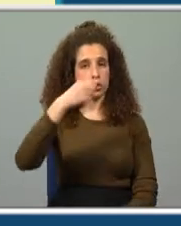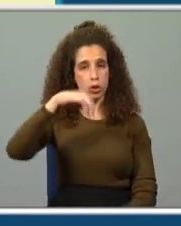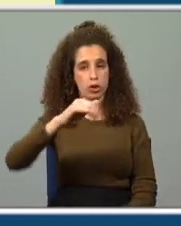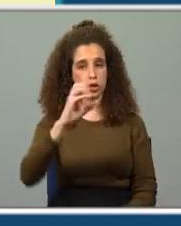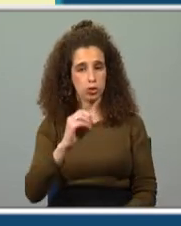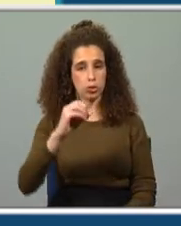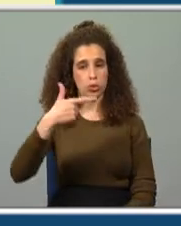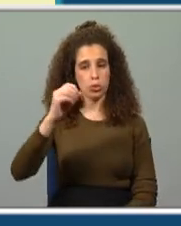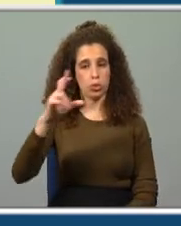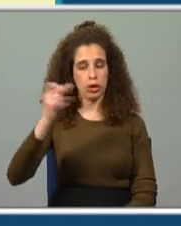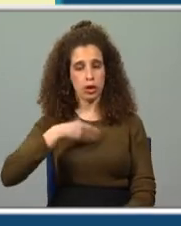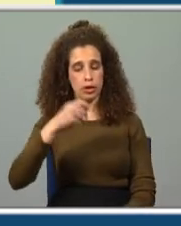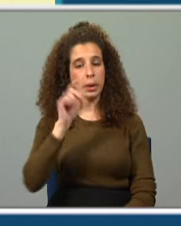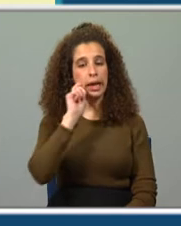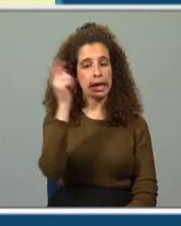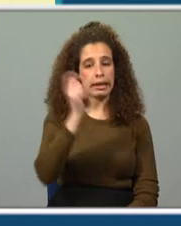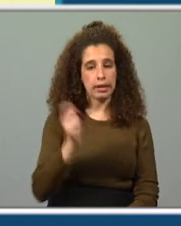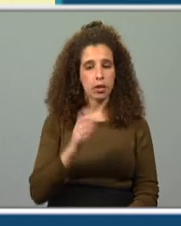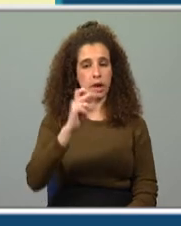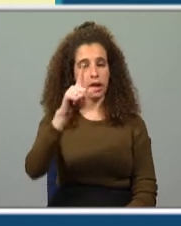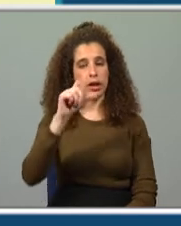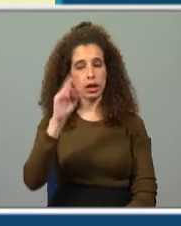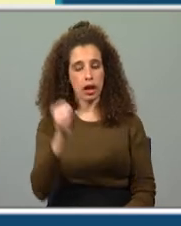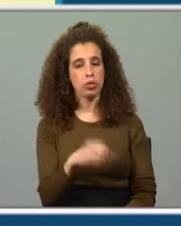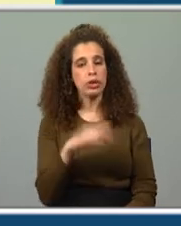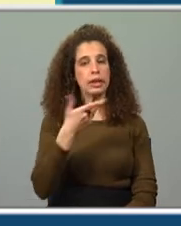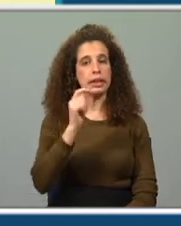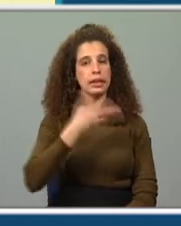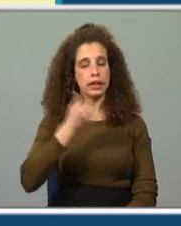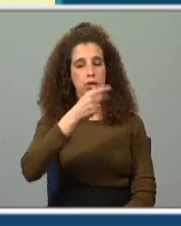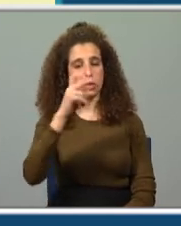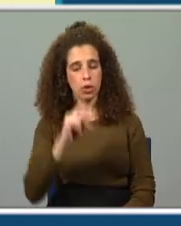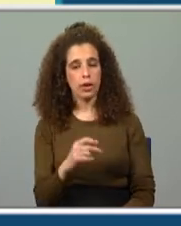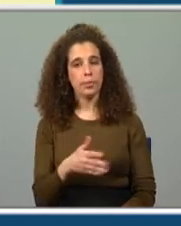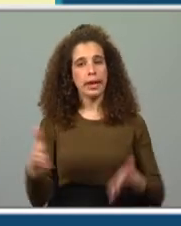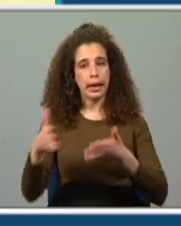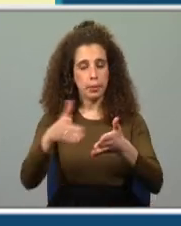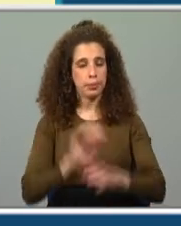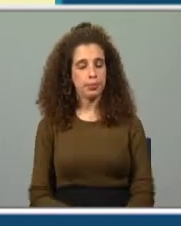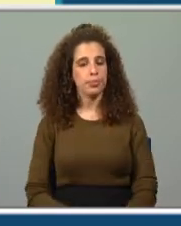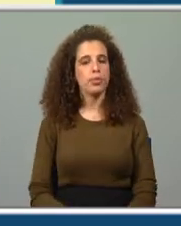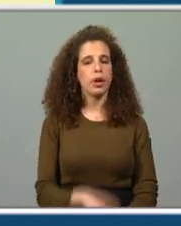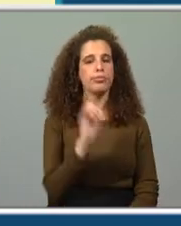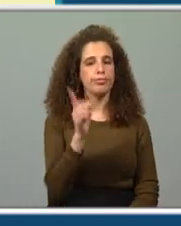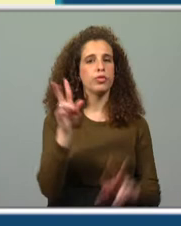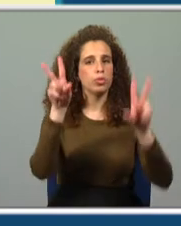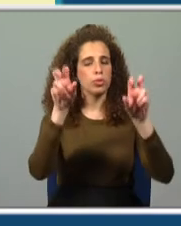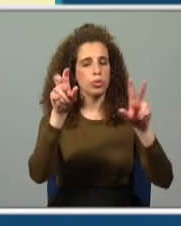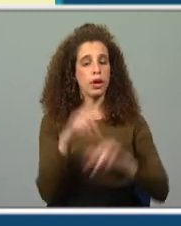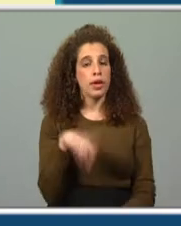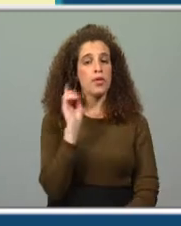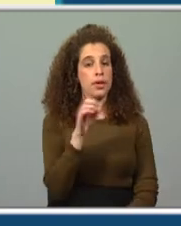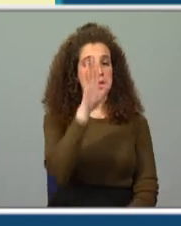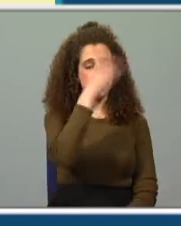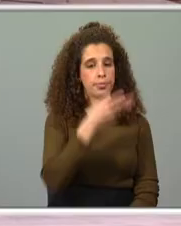Torrado, o ilustrador Carlos Marques e editora Caminho. Toque e Foge ou Flauta Sem Mágica, como